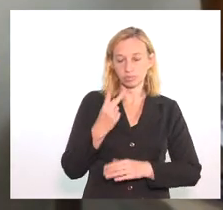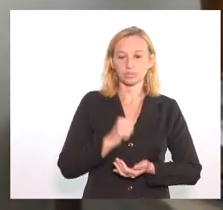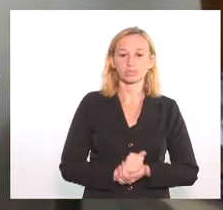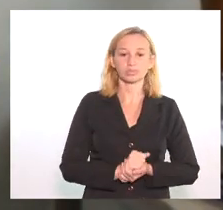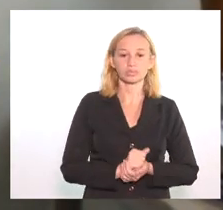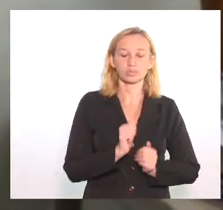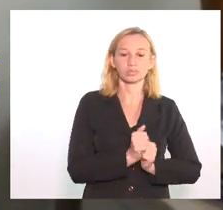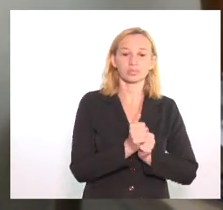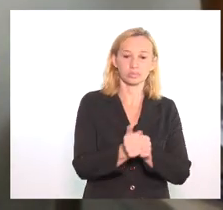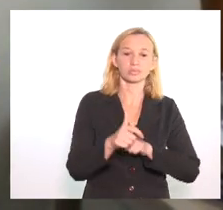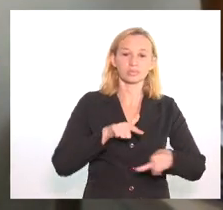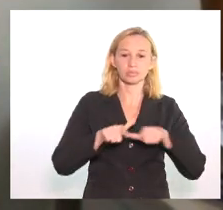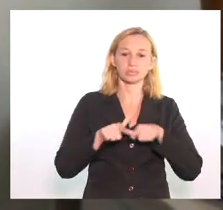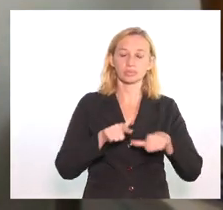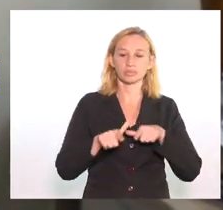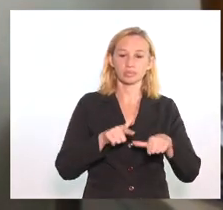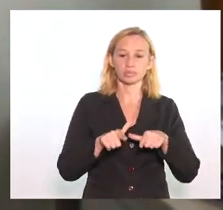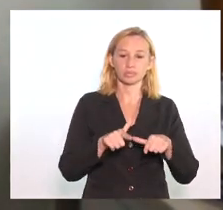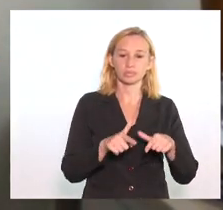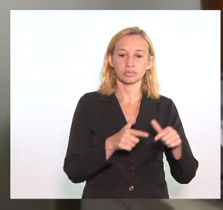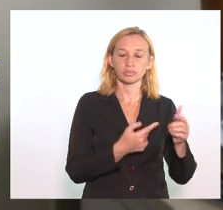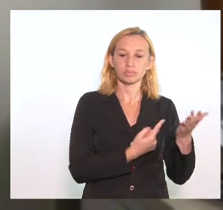nos assessorar tecnicamente.